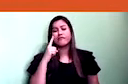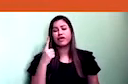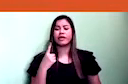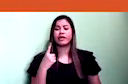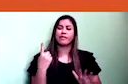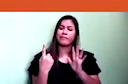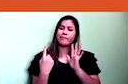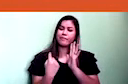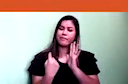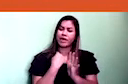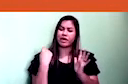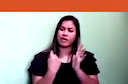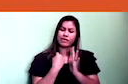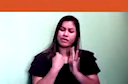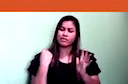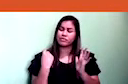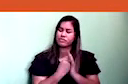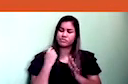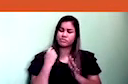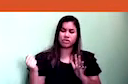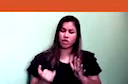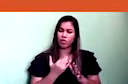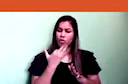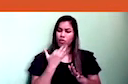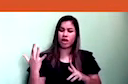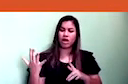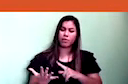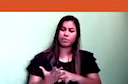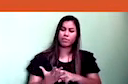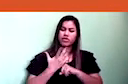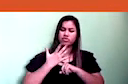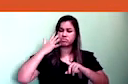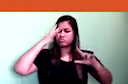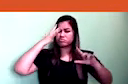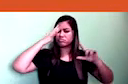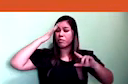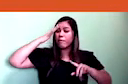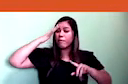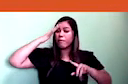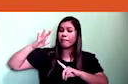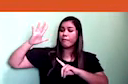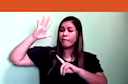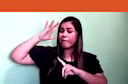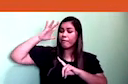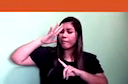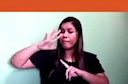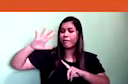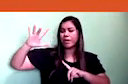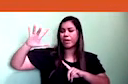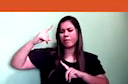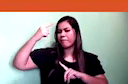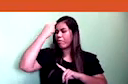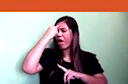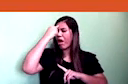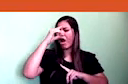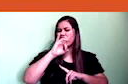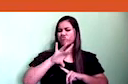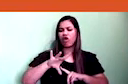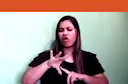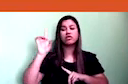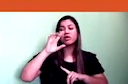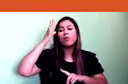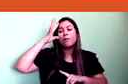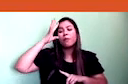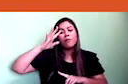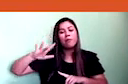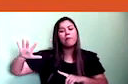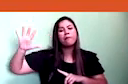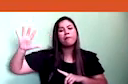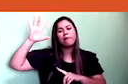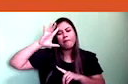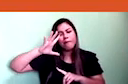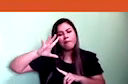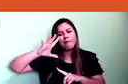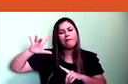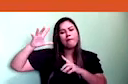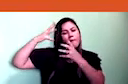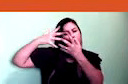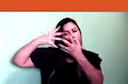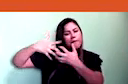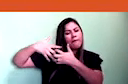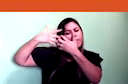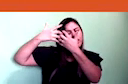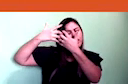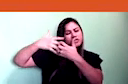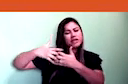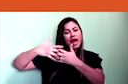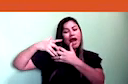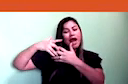fazer uma reeducação dos nossos pensamentos. E é justamente os pensamentos que vão nos auxiliar a controlar a